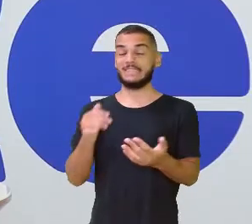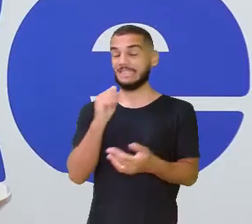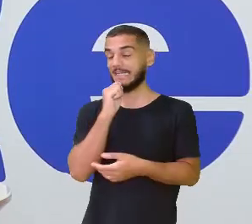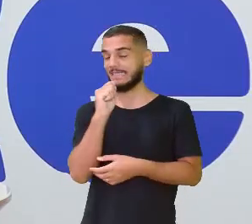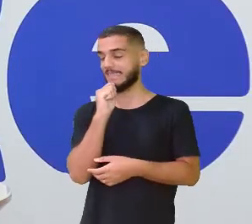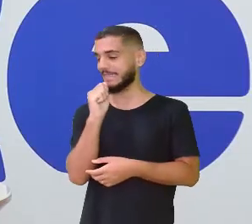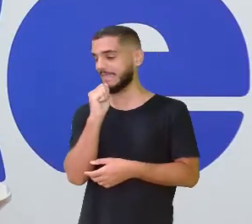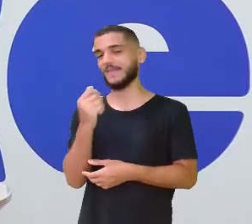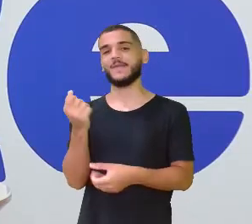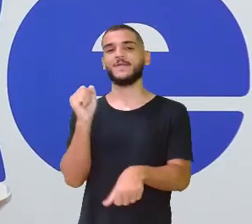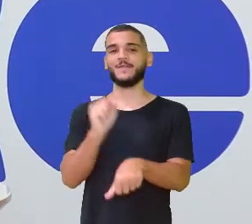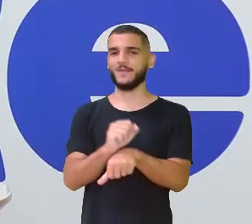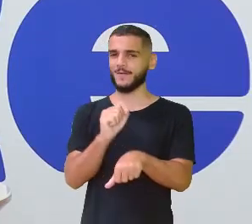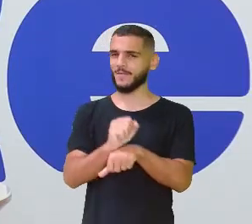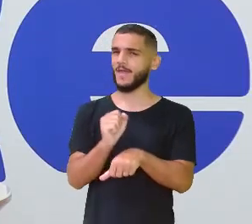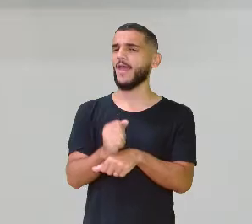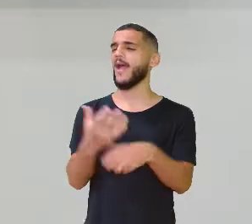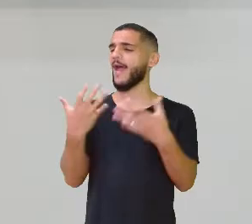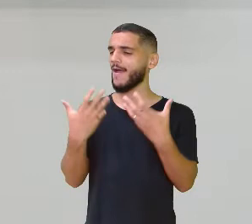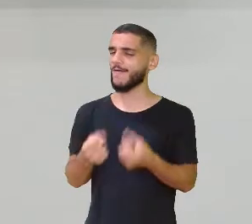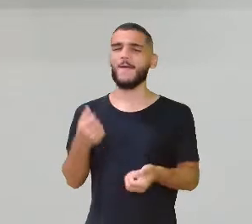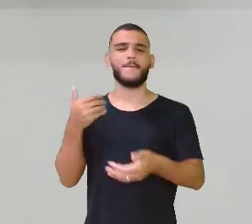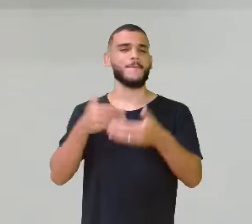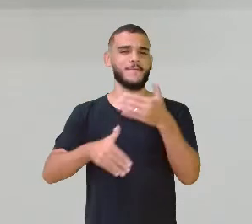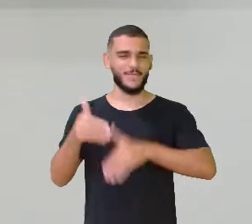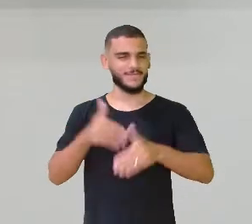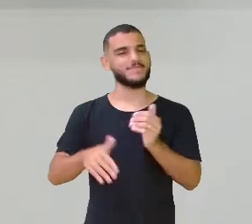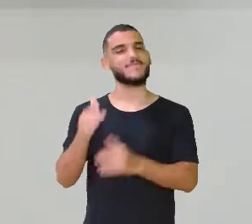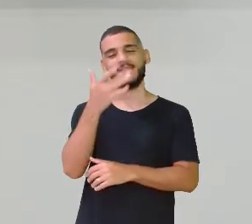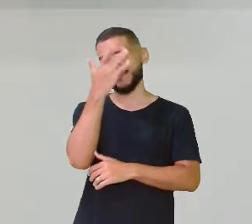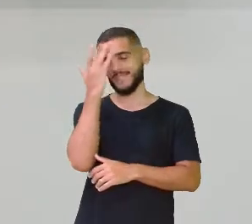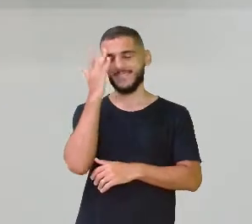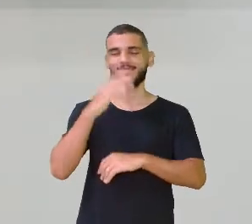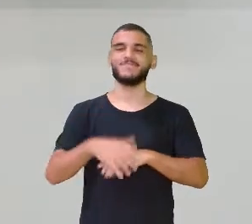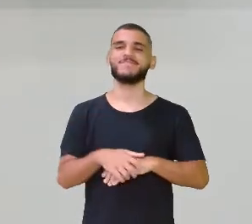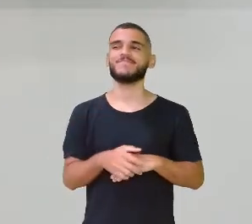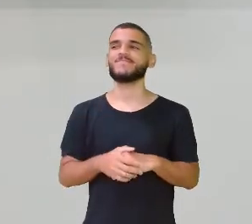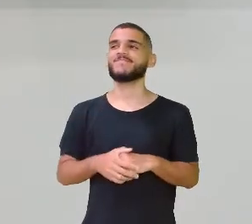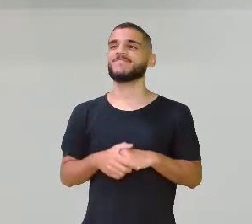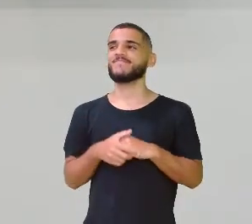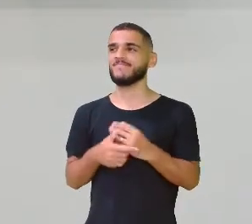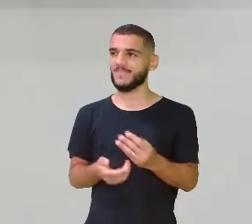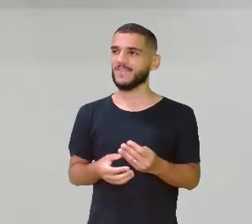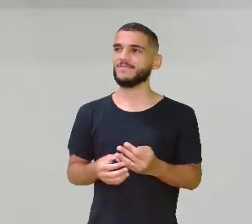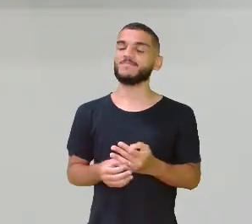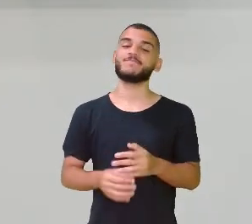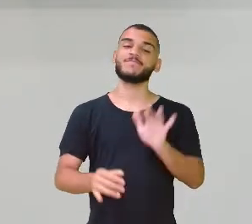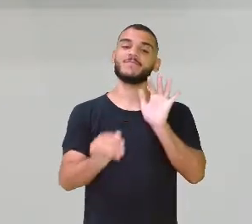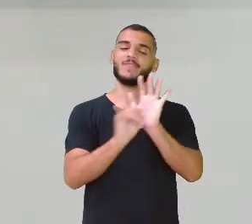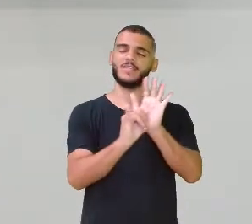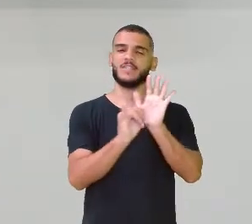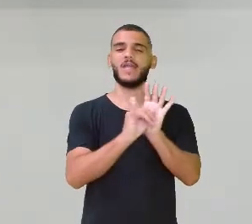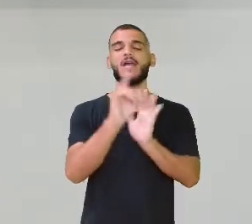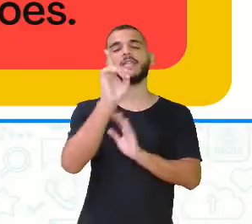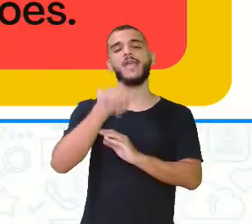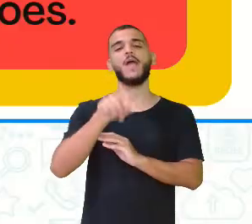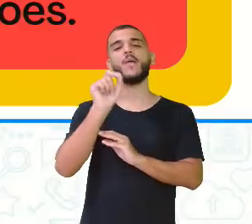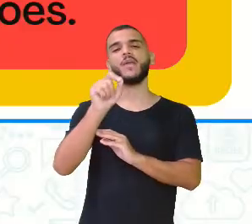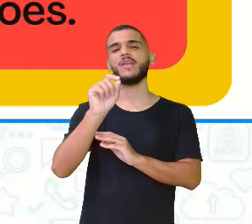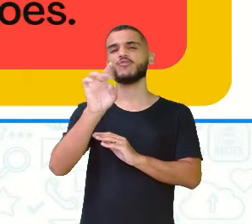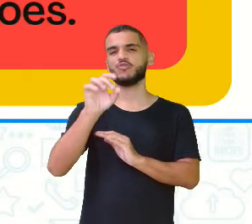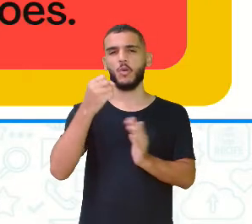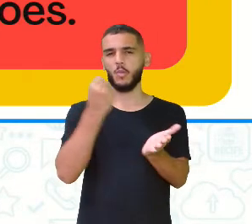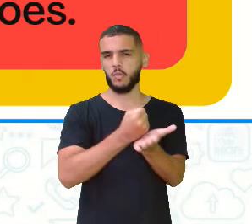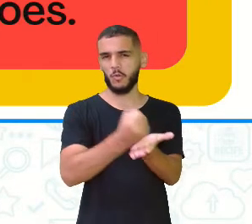nada? Vamos esperar. Rapaz, vamos lá, gente, vamos respondendo, tá? Olha só. Nossa identidade não é apenas feita com documentos